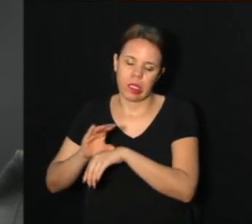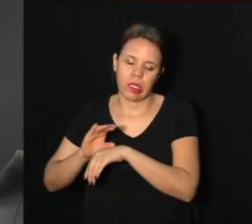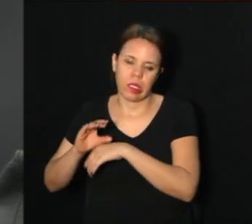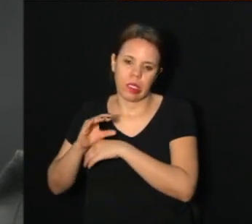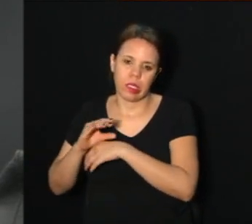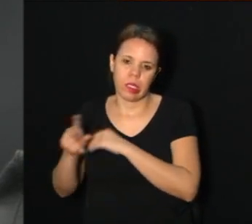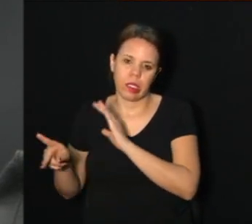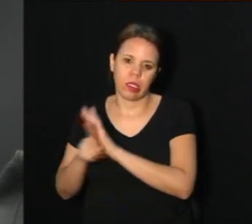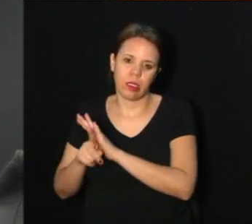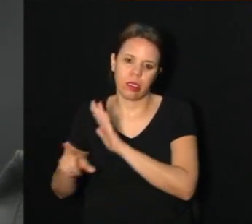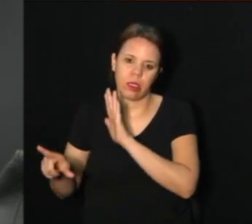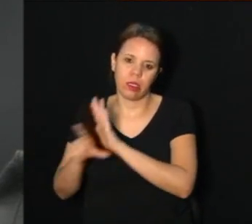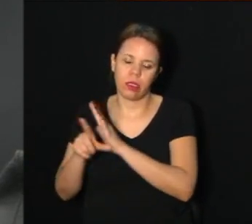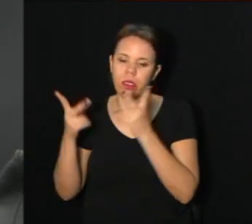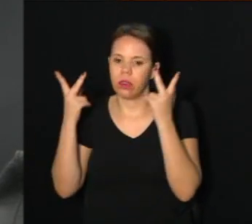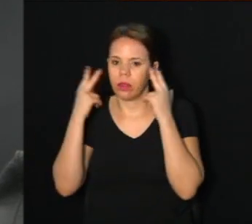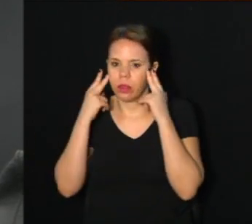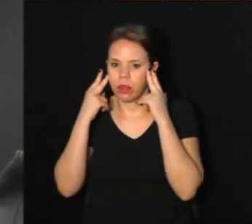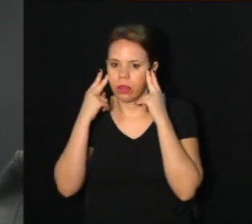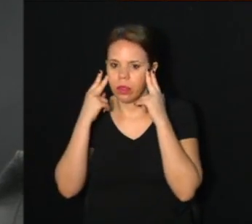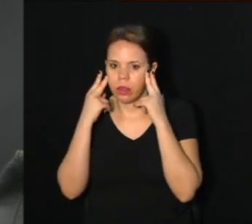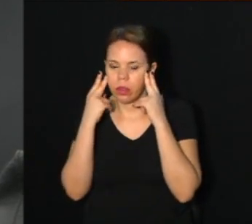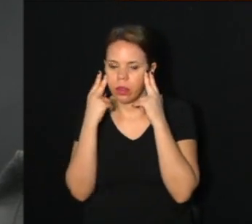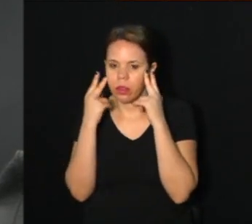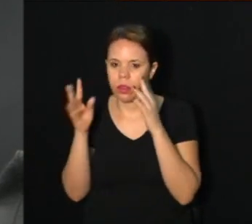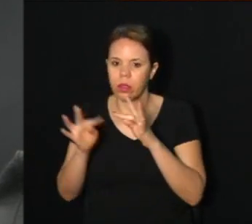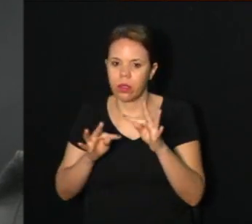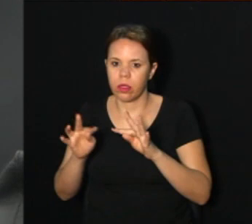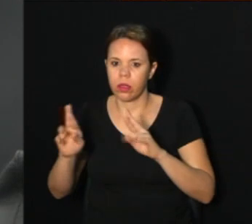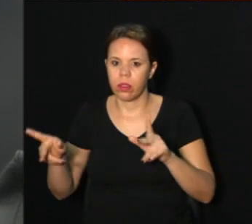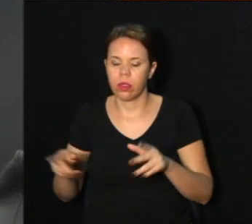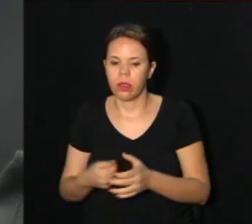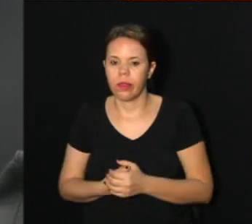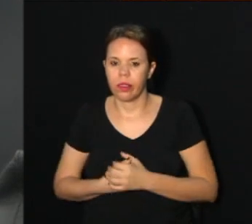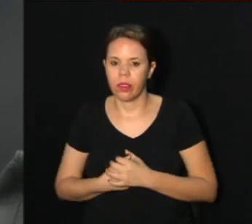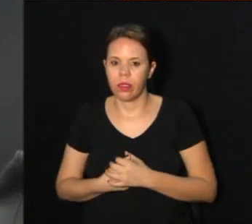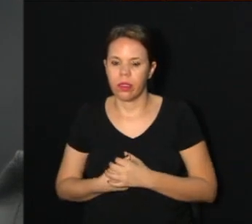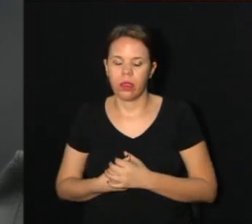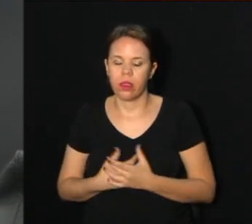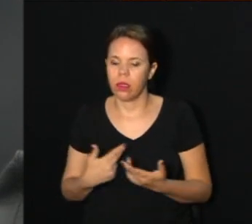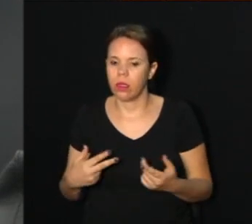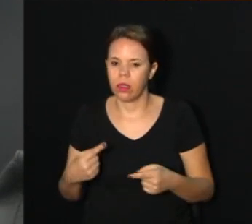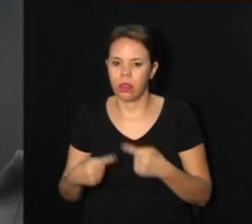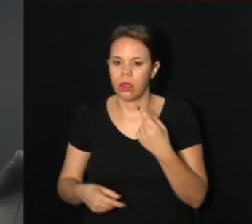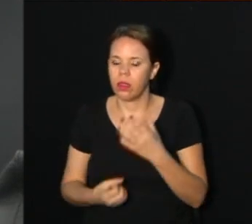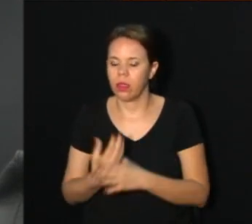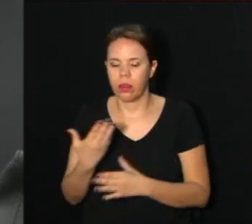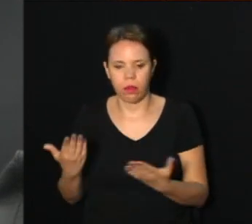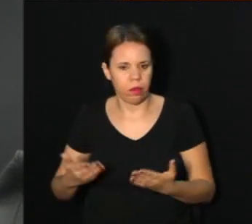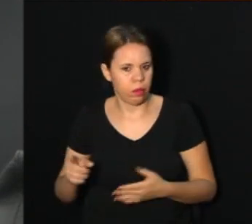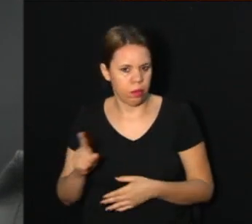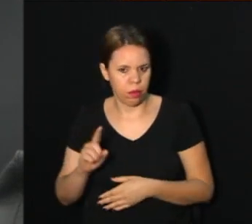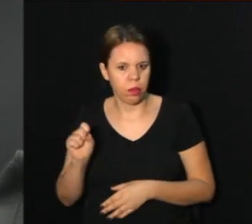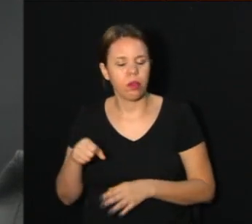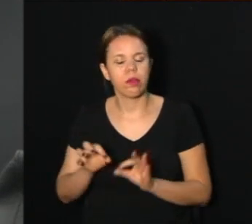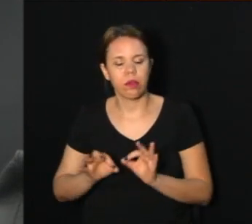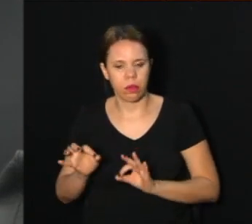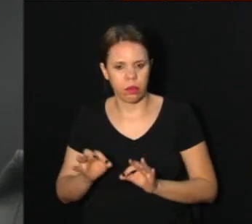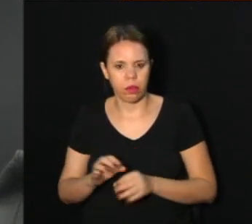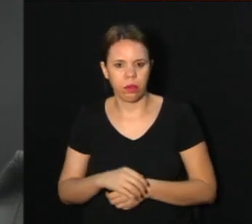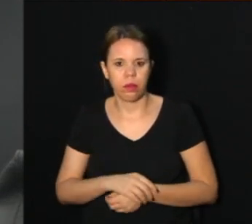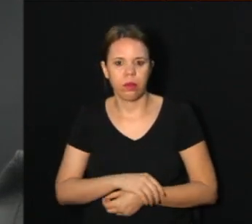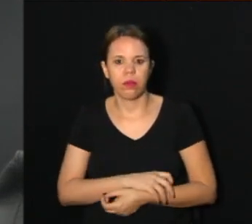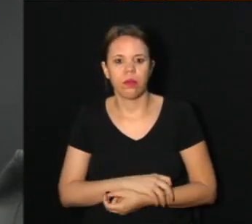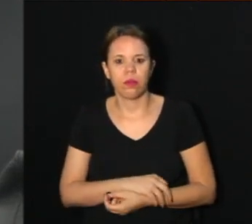e a própria lei orgânica prevêem um tratamento diferenciado. Então, não é algo que nós estamos criando, e sim regulamentando.